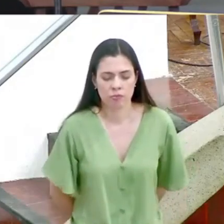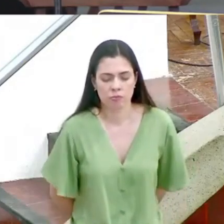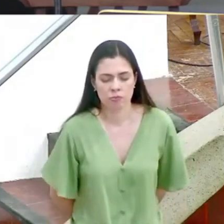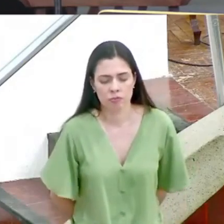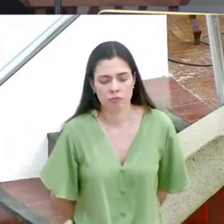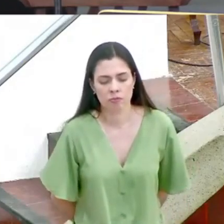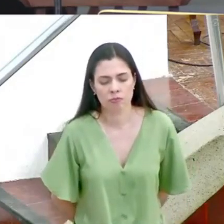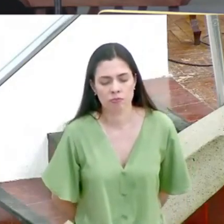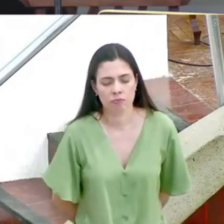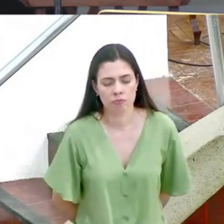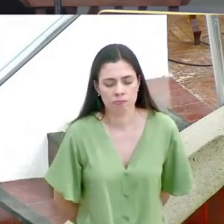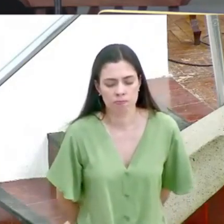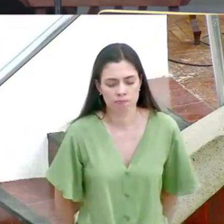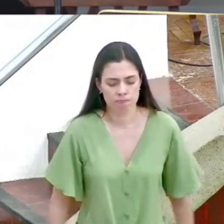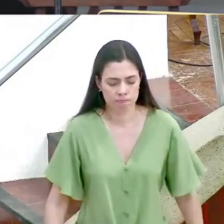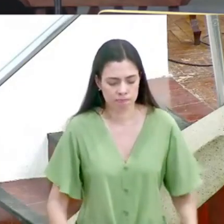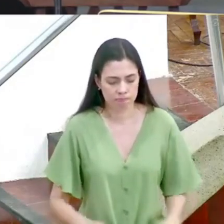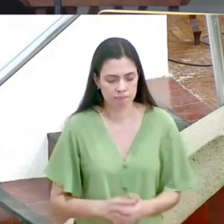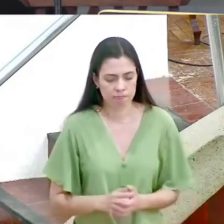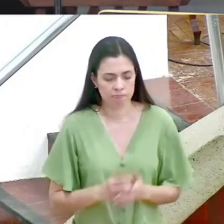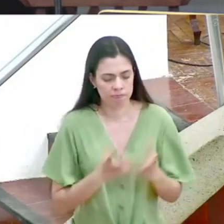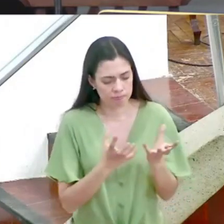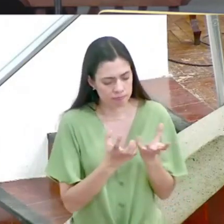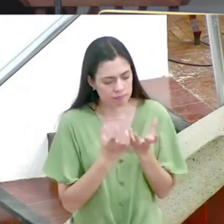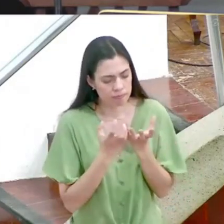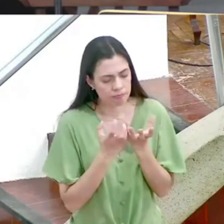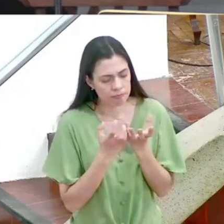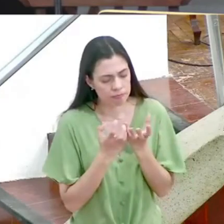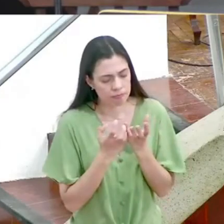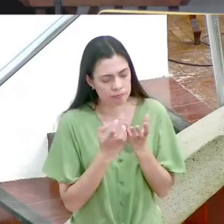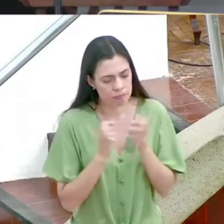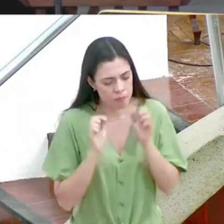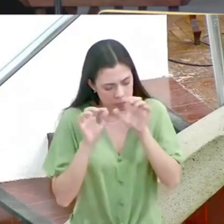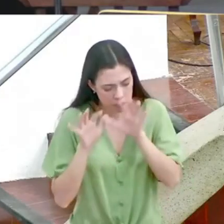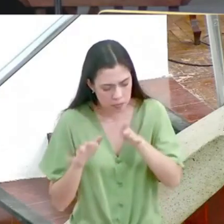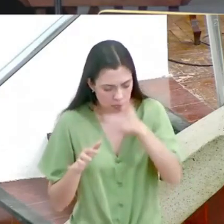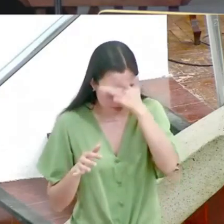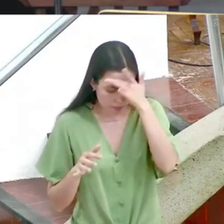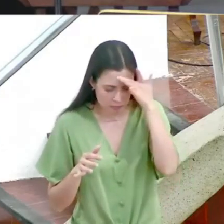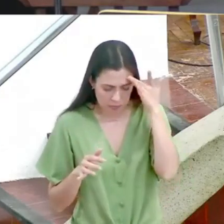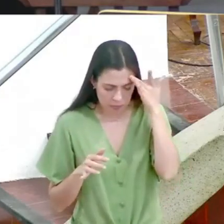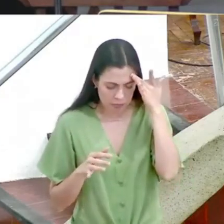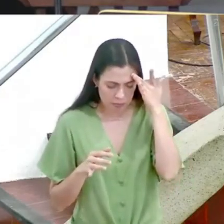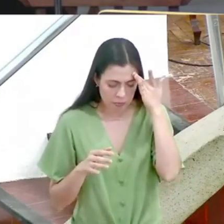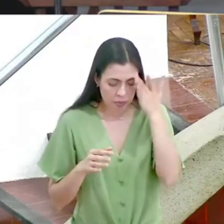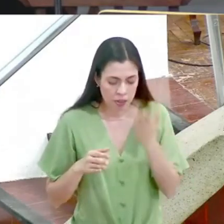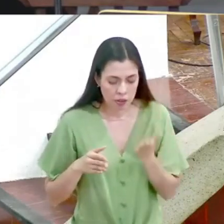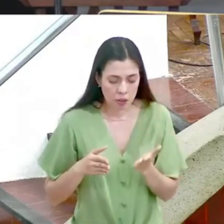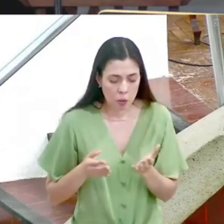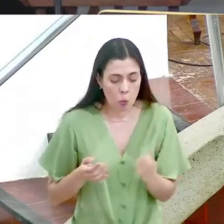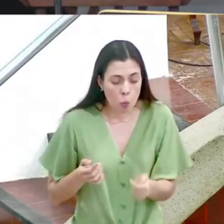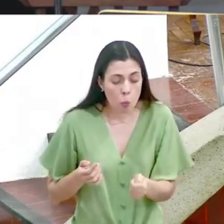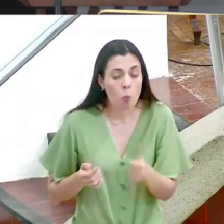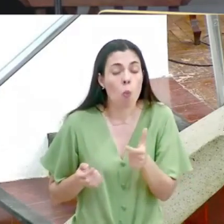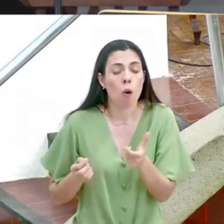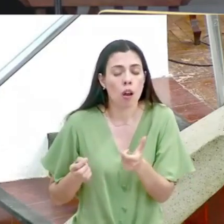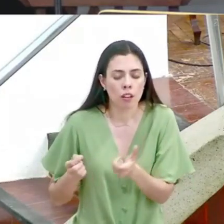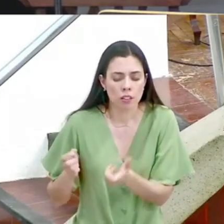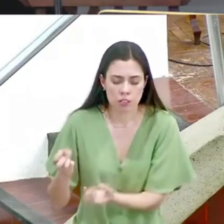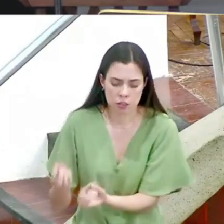inferno toma-os em tuas mãos pai para que com ousadia e